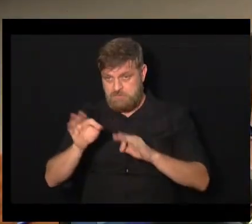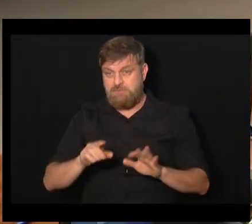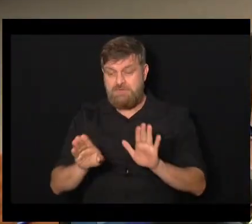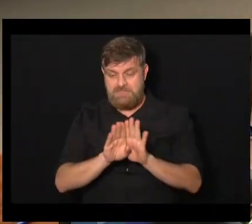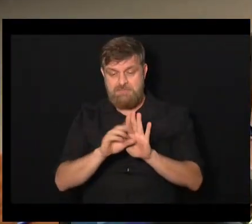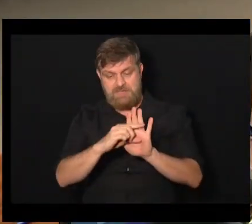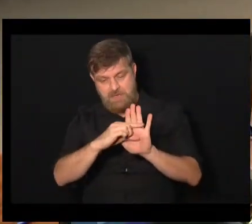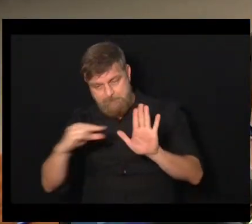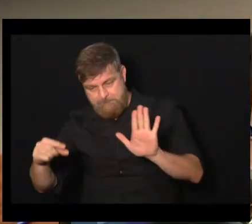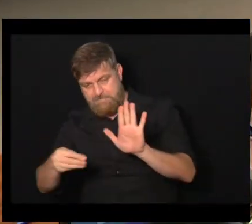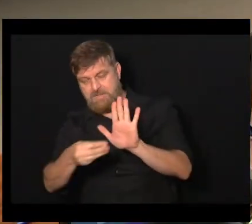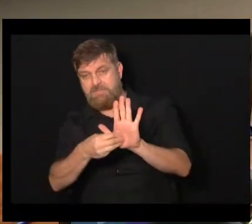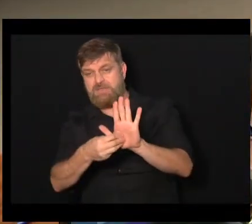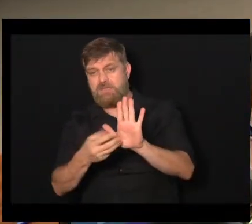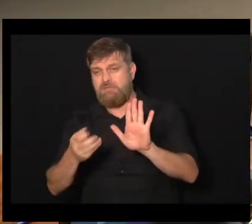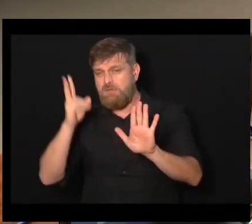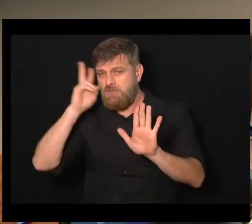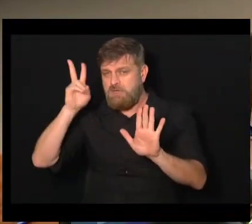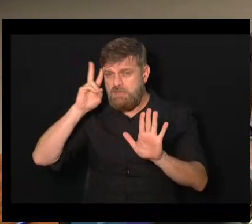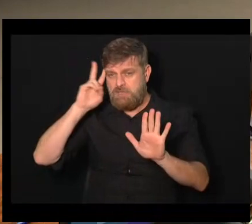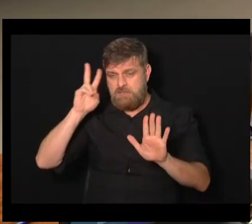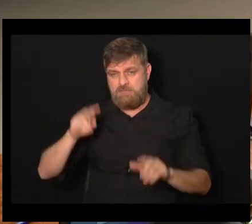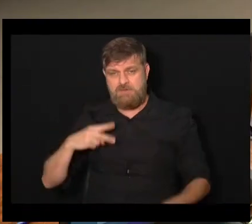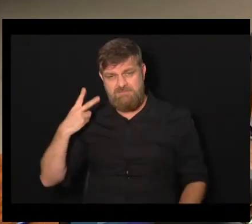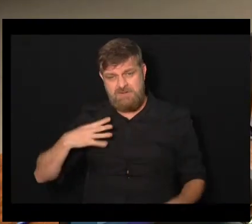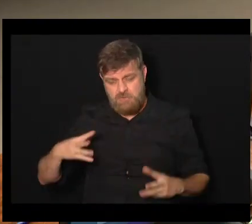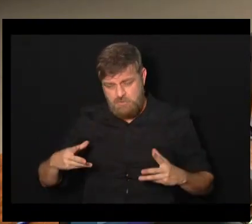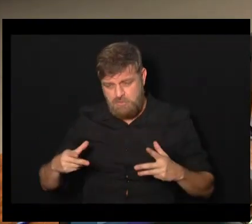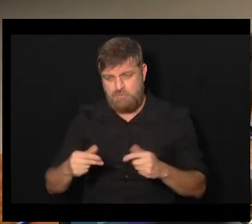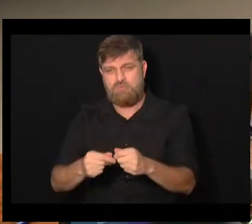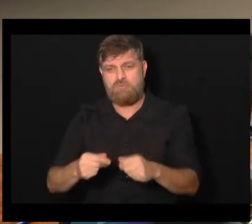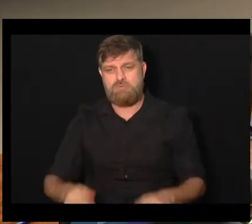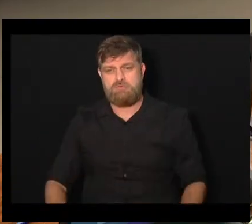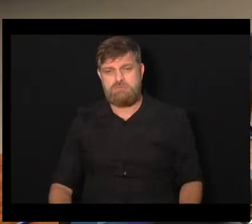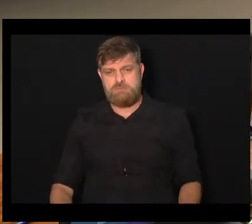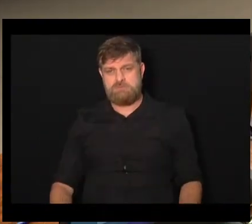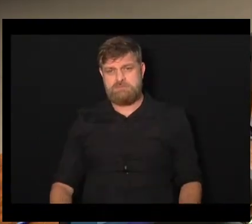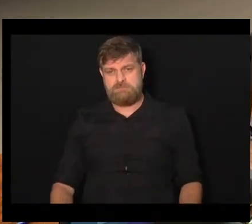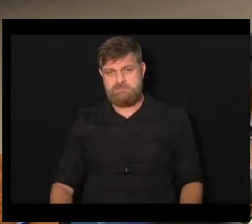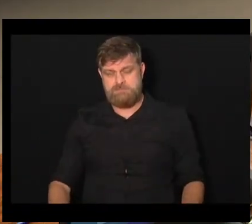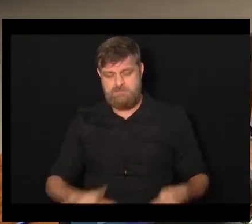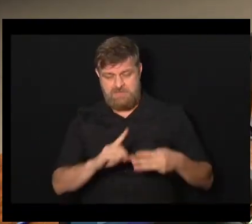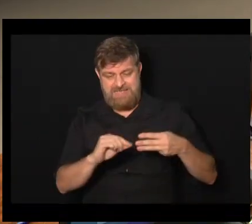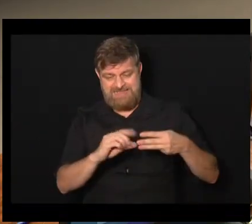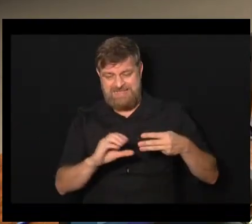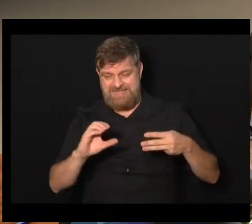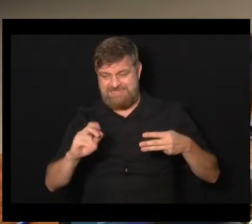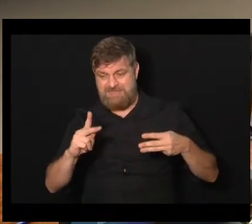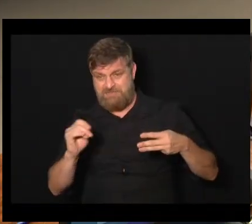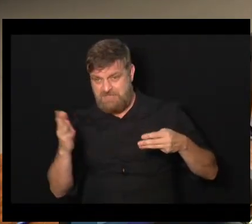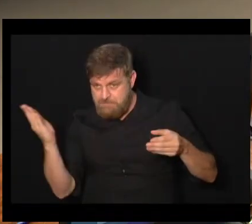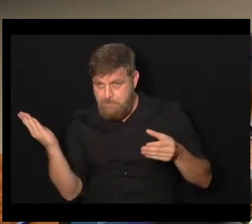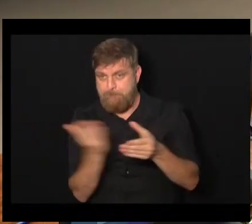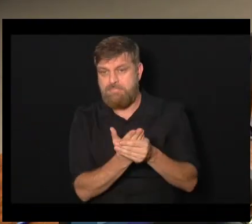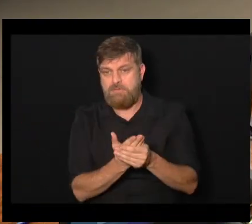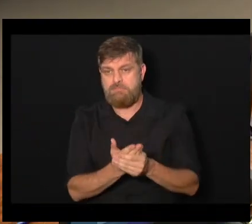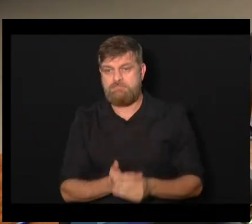emenda e lembrar a todos os vereadores que a CPI da Endec continua